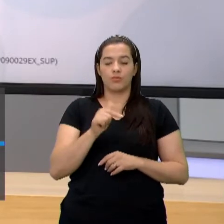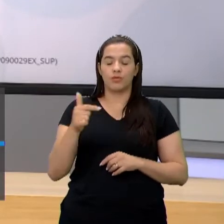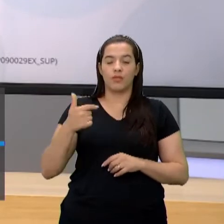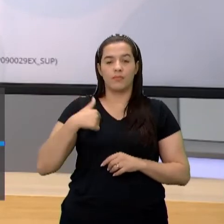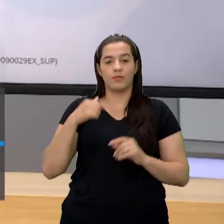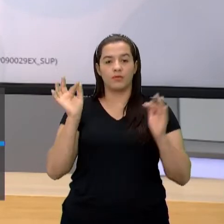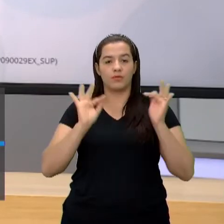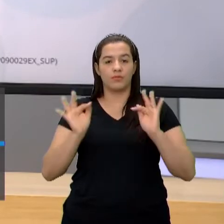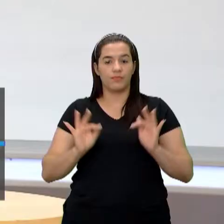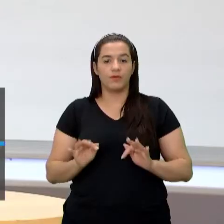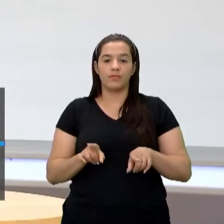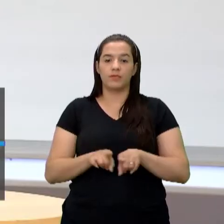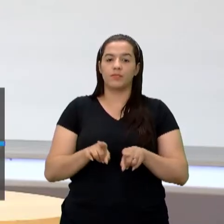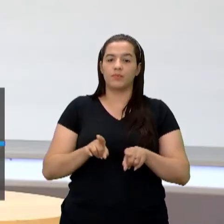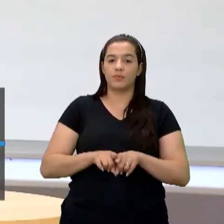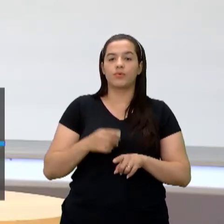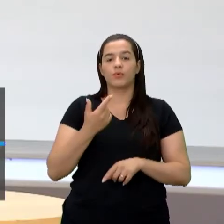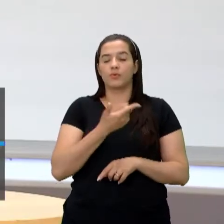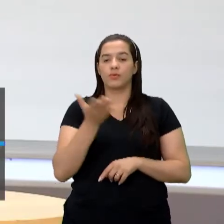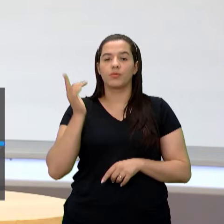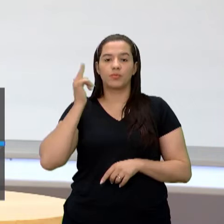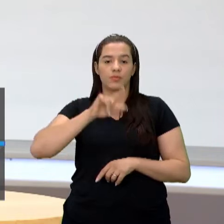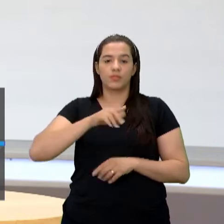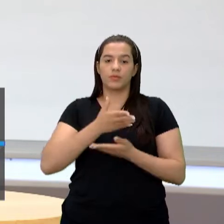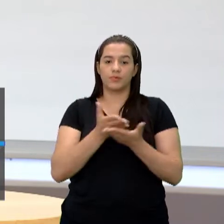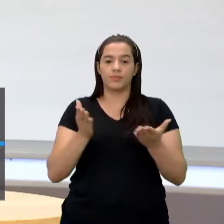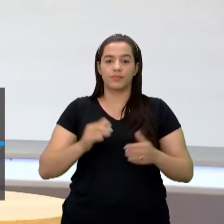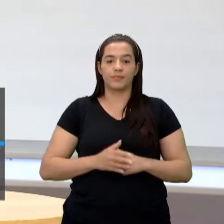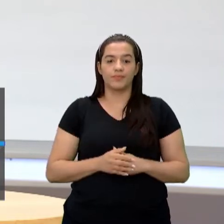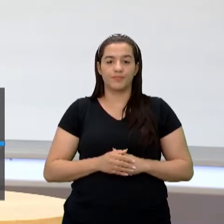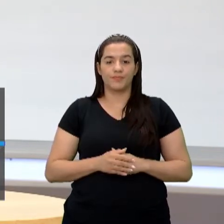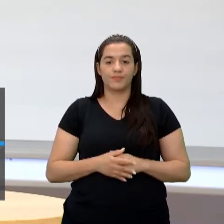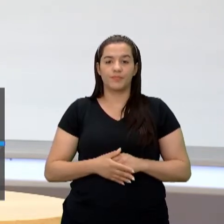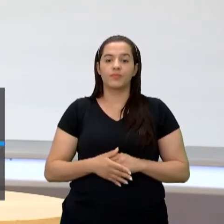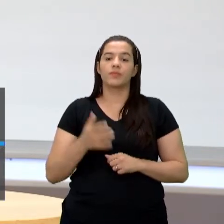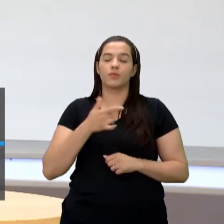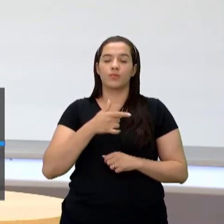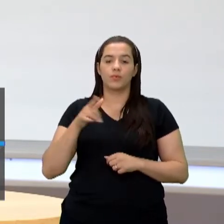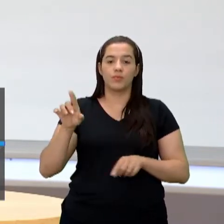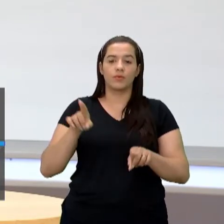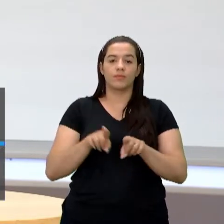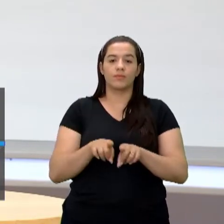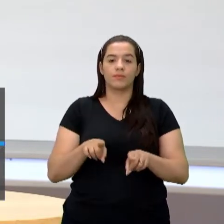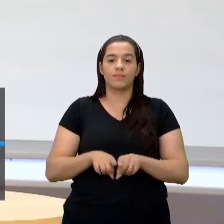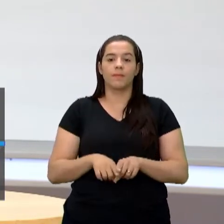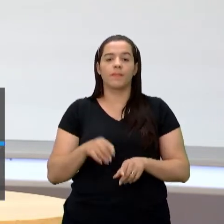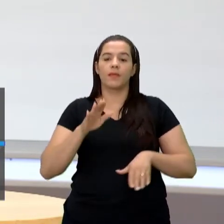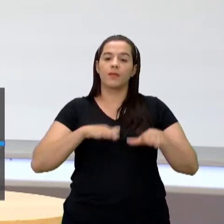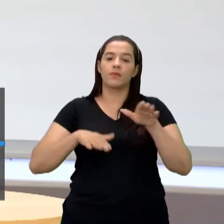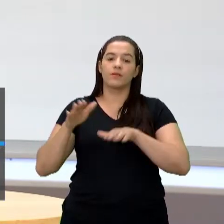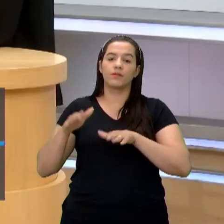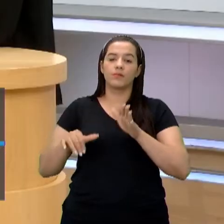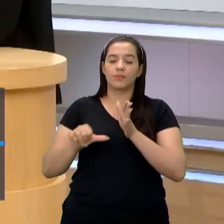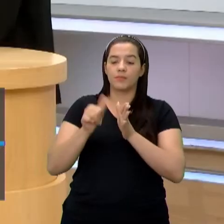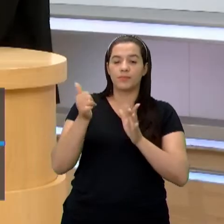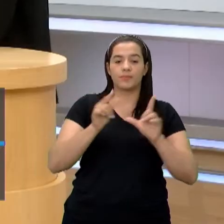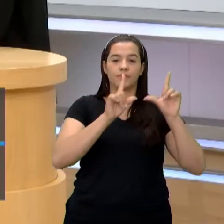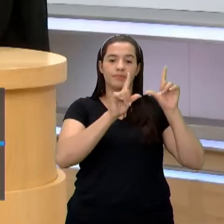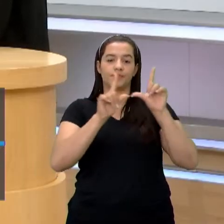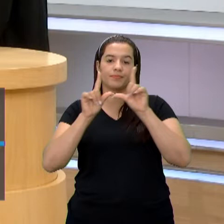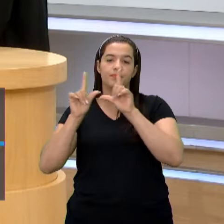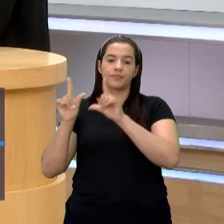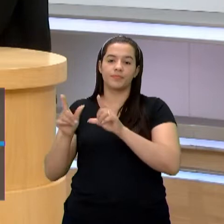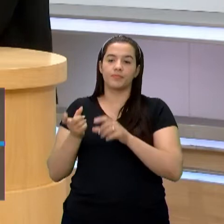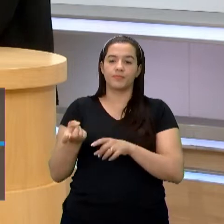feliz sim, com o que eu aprontei com você. Tá? E outra, nos primeiros quadrinhos, volta